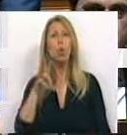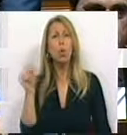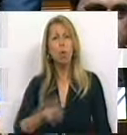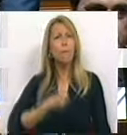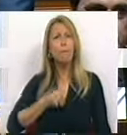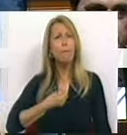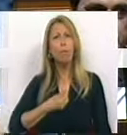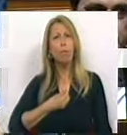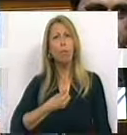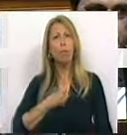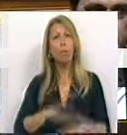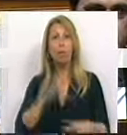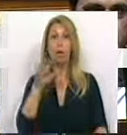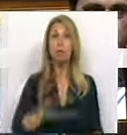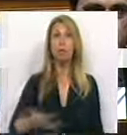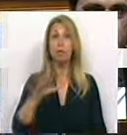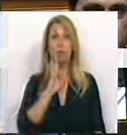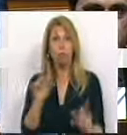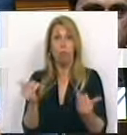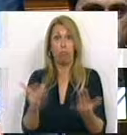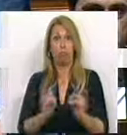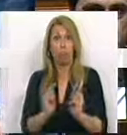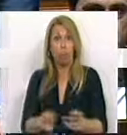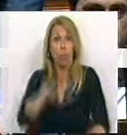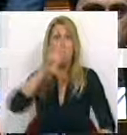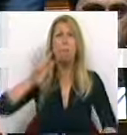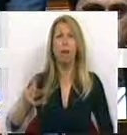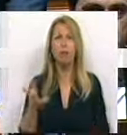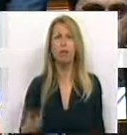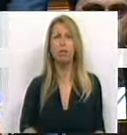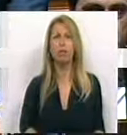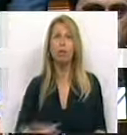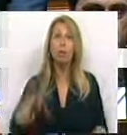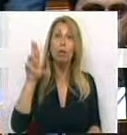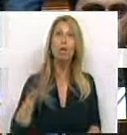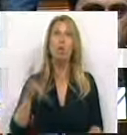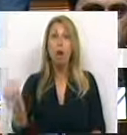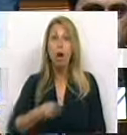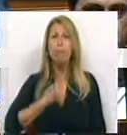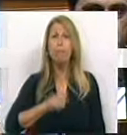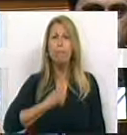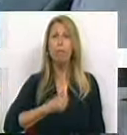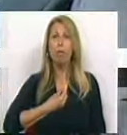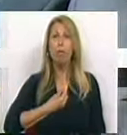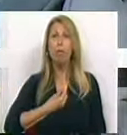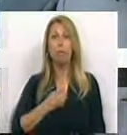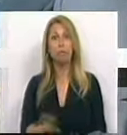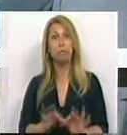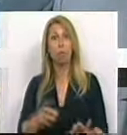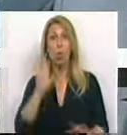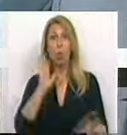preocuparam com a situação a que conduziram o país, nunca se preocuparam a tal ponto de nestes